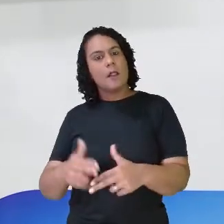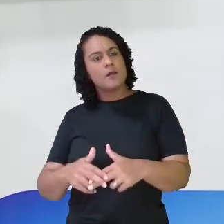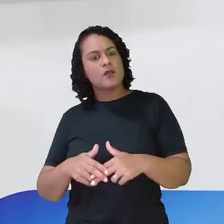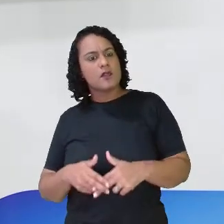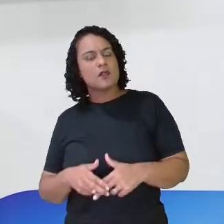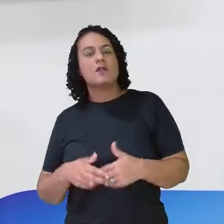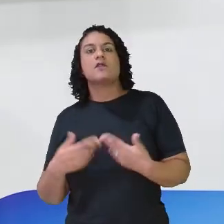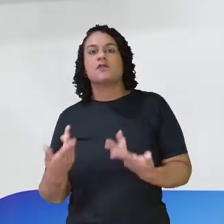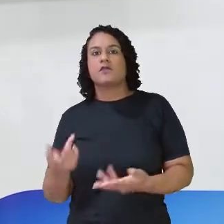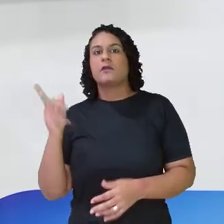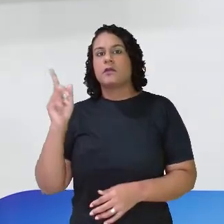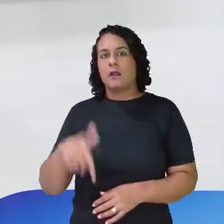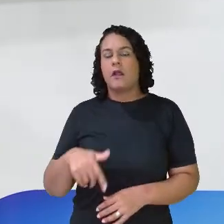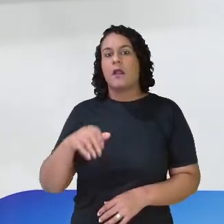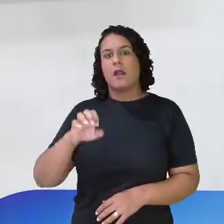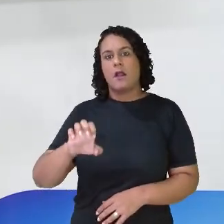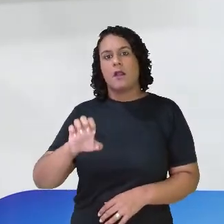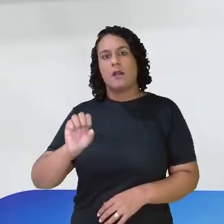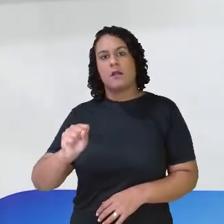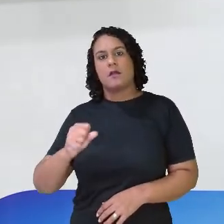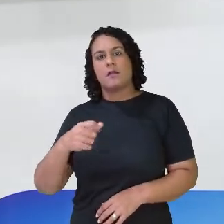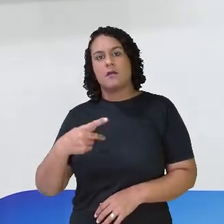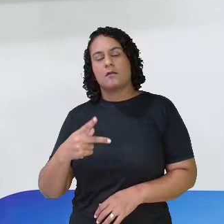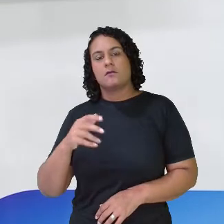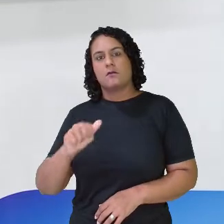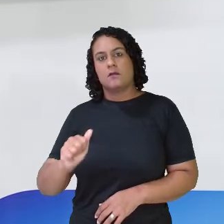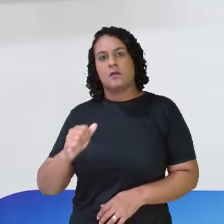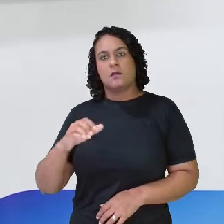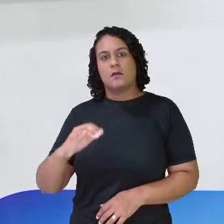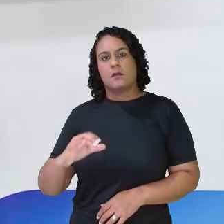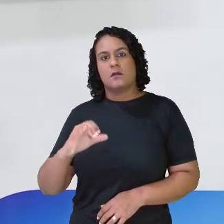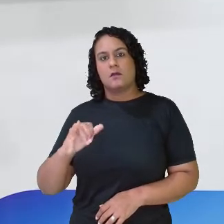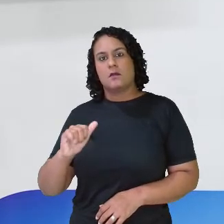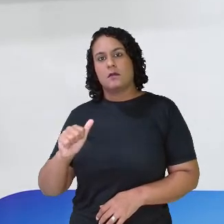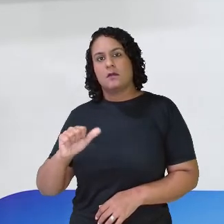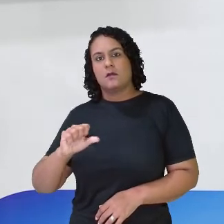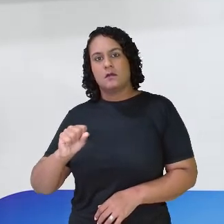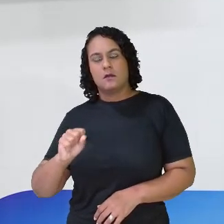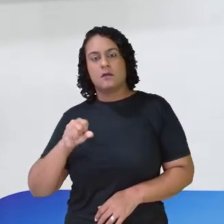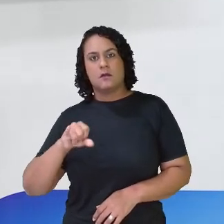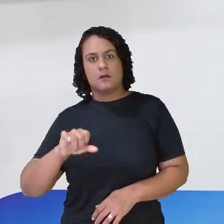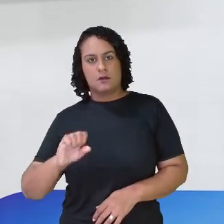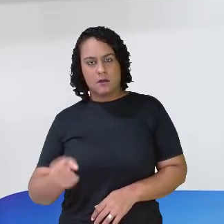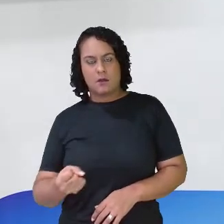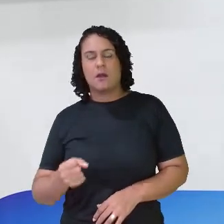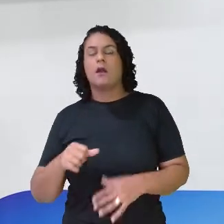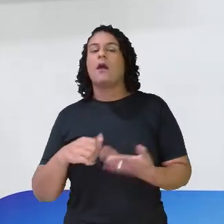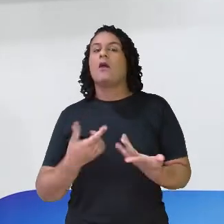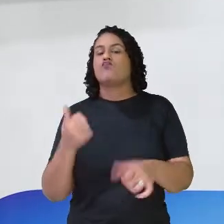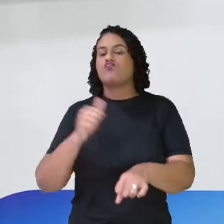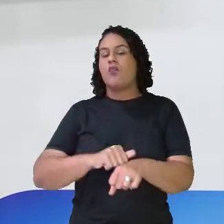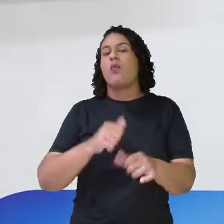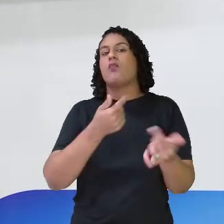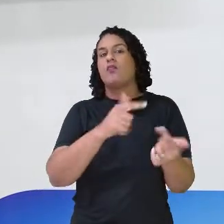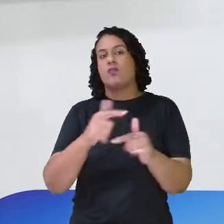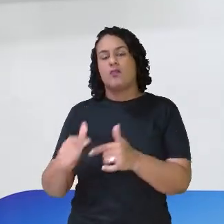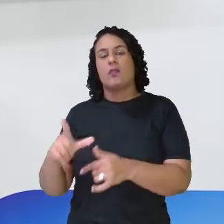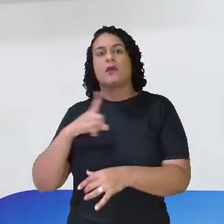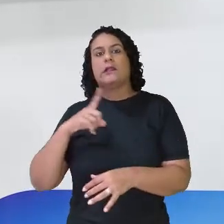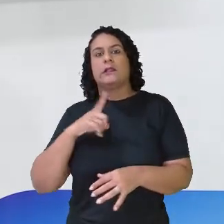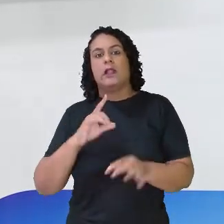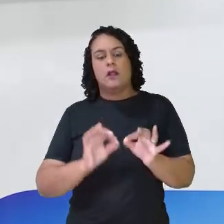figuras espaciais. O destaque é: sólidos geométricos possuem